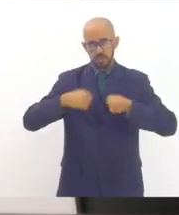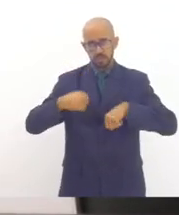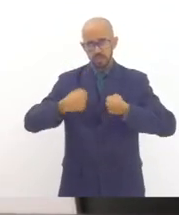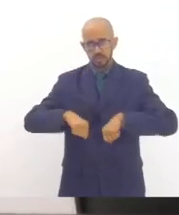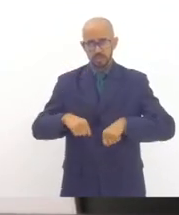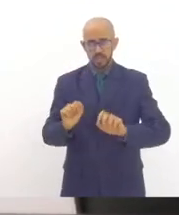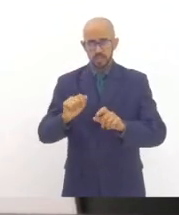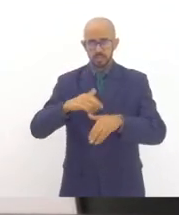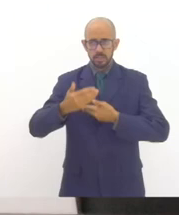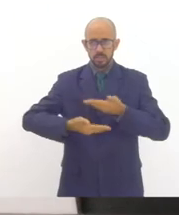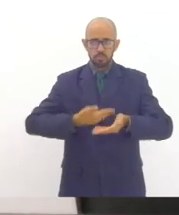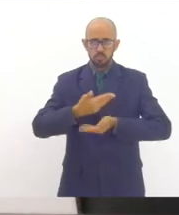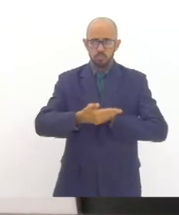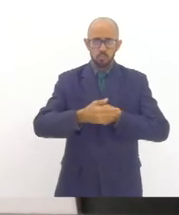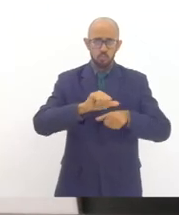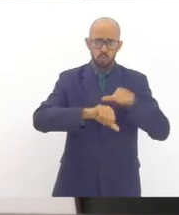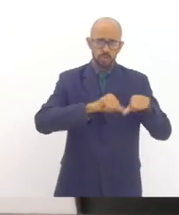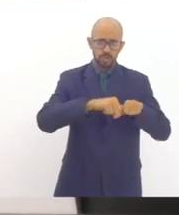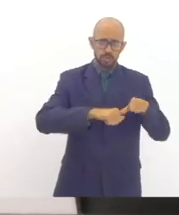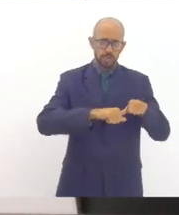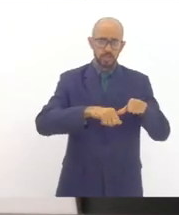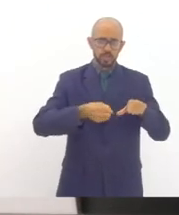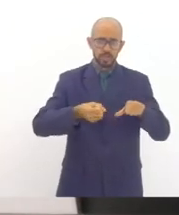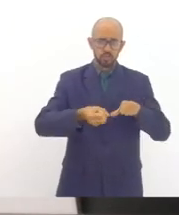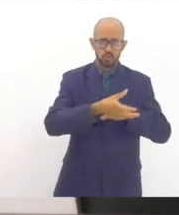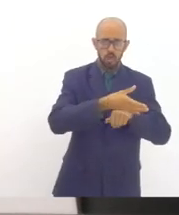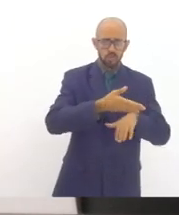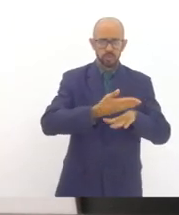da mudança das novas práticas, né,